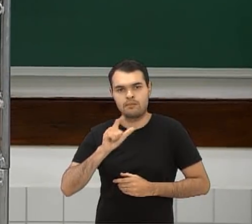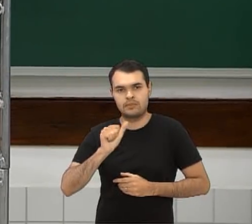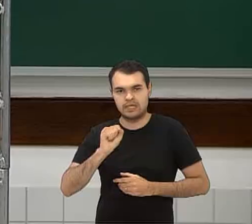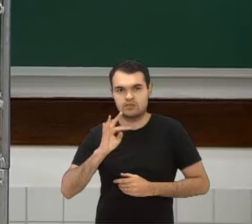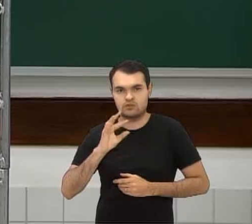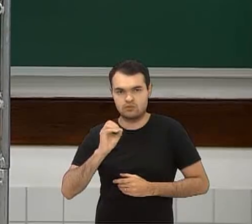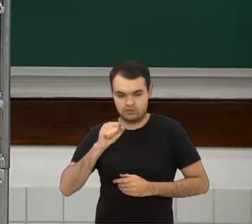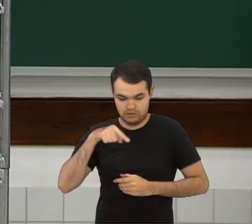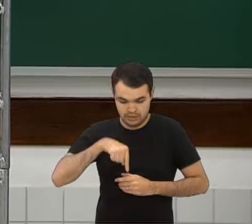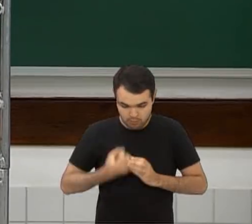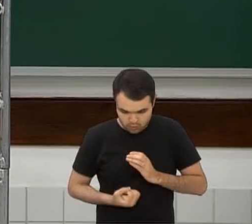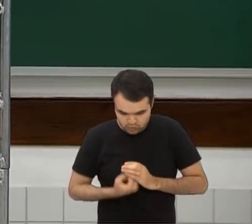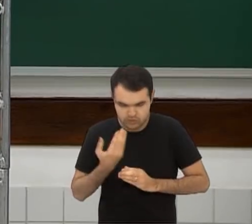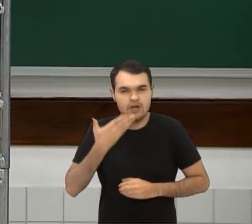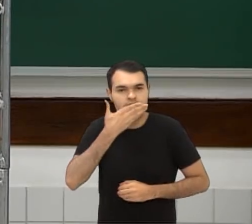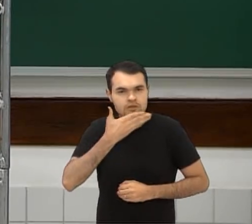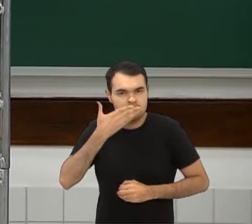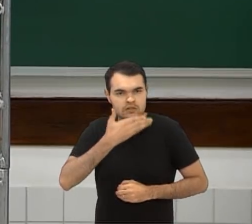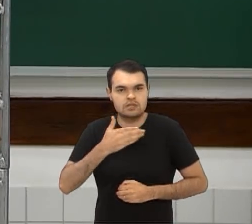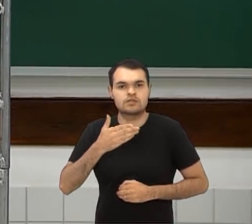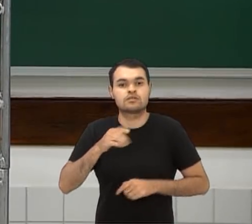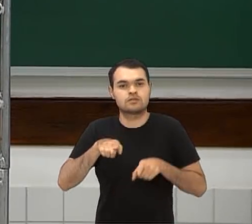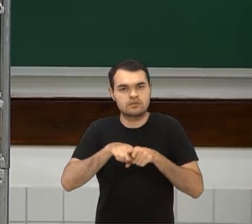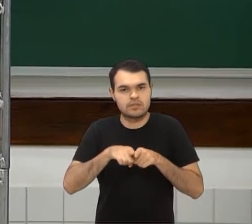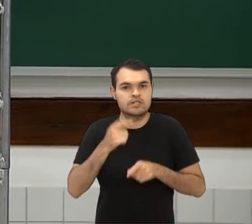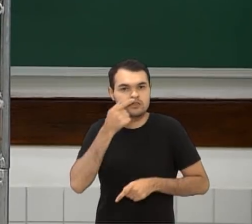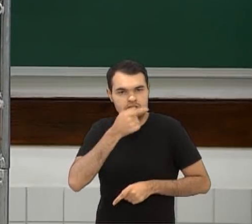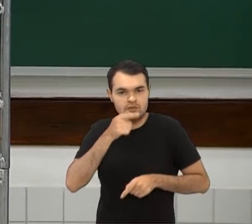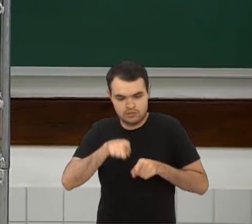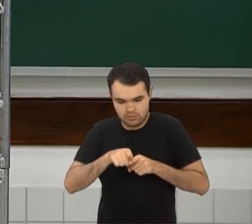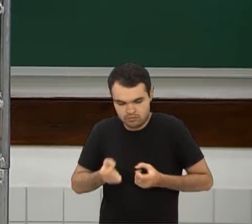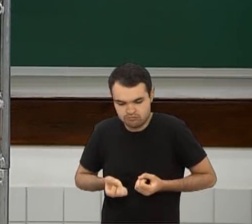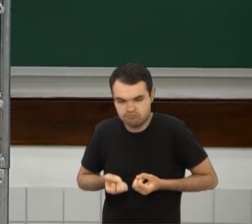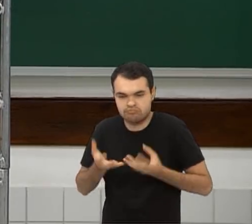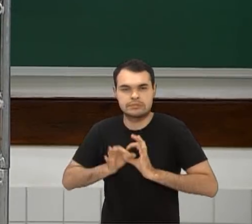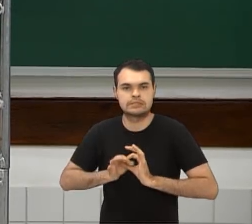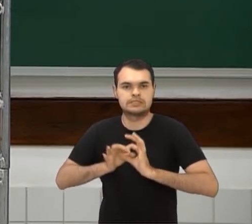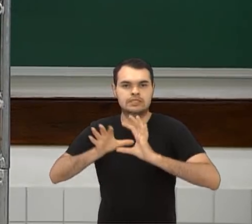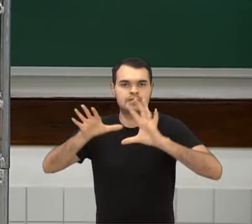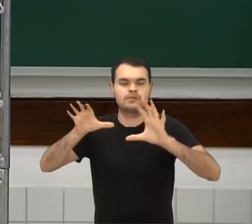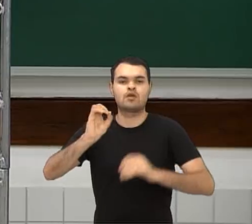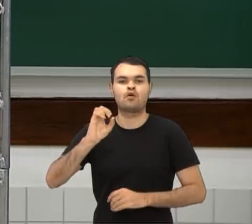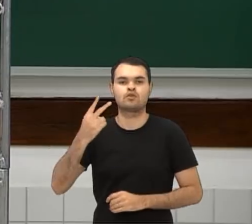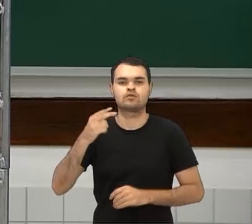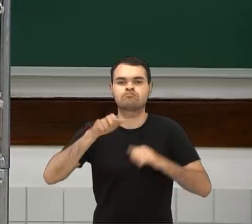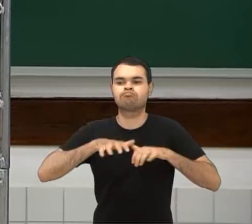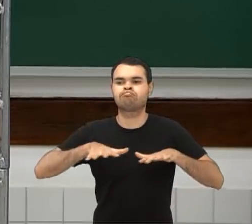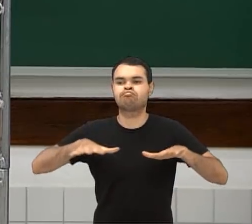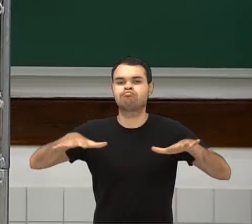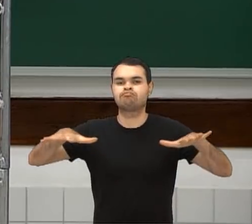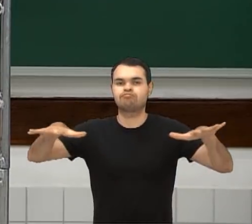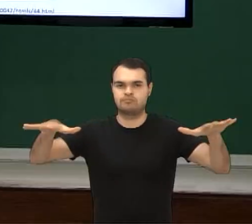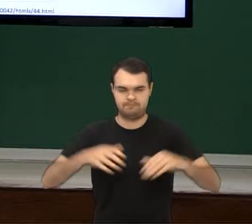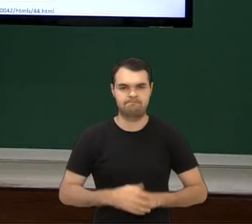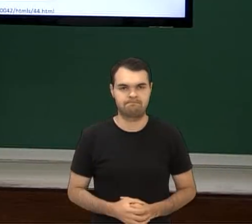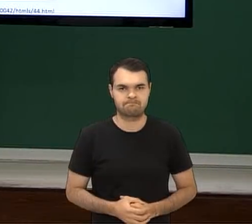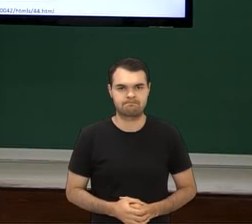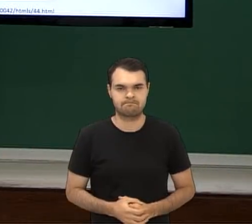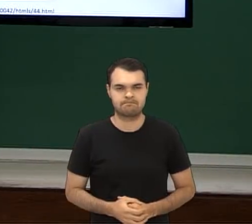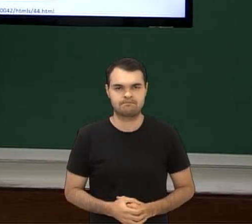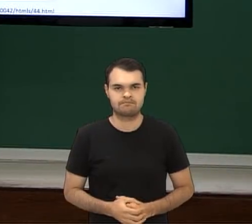açúcar, a glicose que ele precisa para sobreviver e de quebra ainda liberar oxigênio para a atmosfera. E